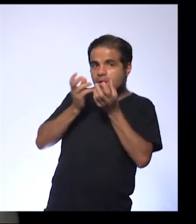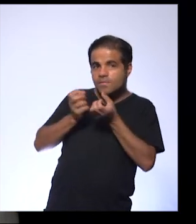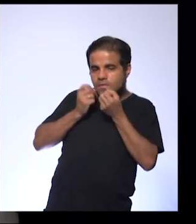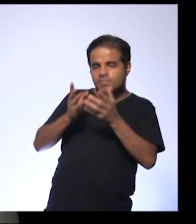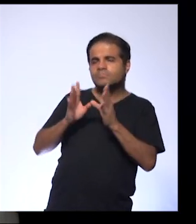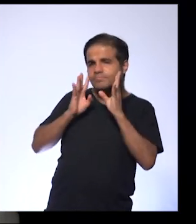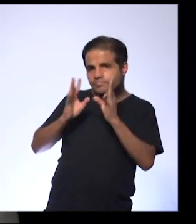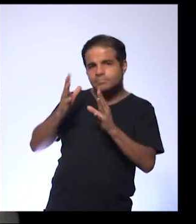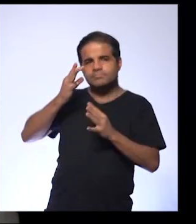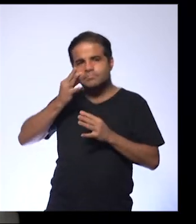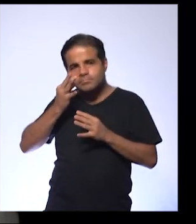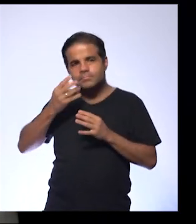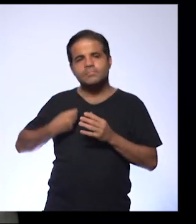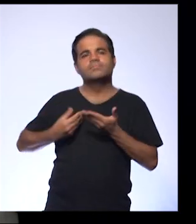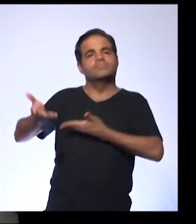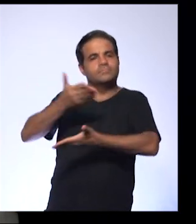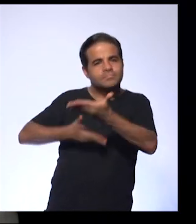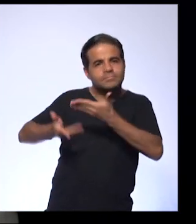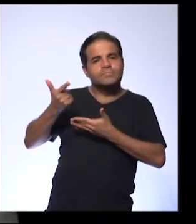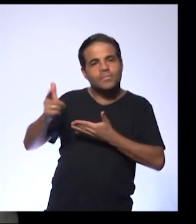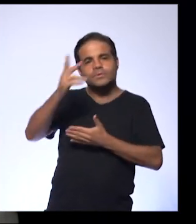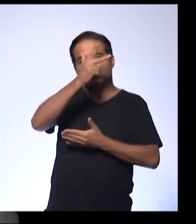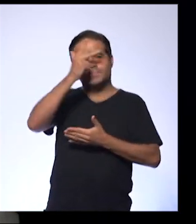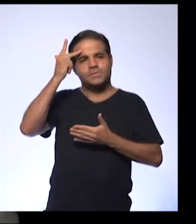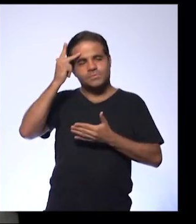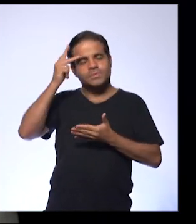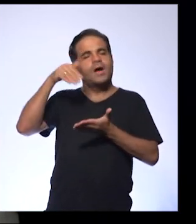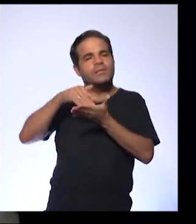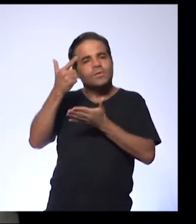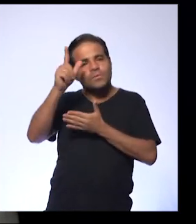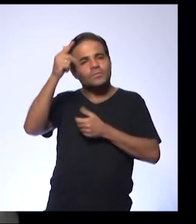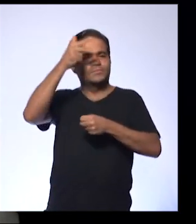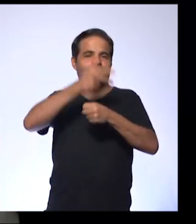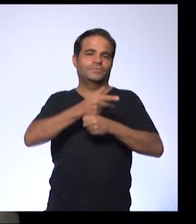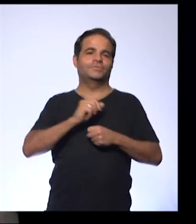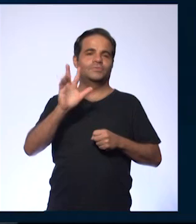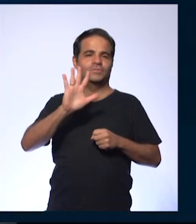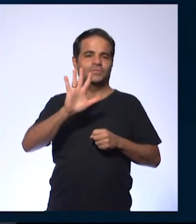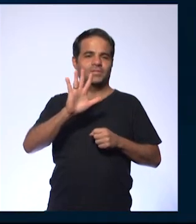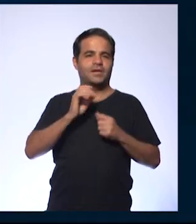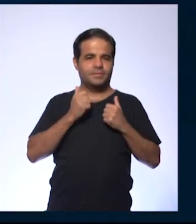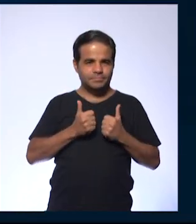plenamente presente para a interação com o outro. Até o próximo vídeo. Tchau, tchau.